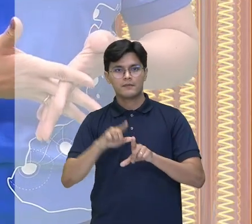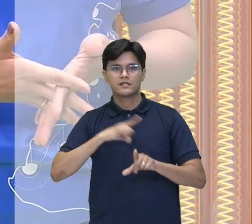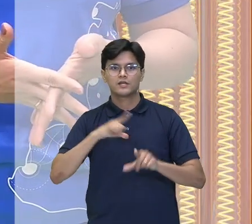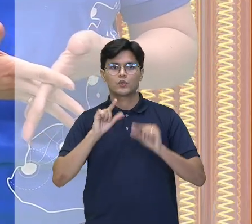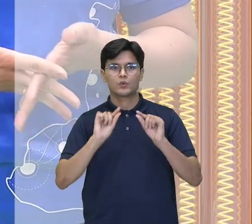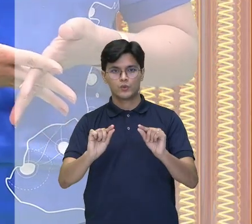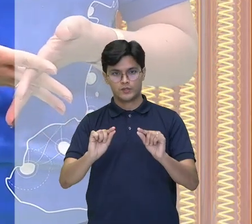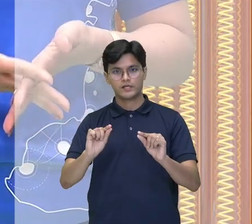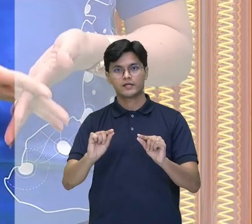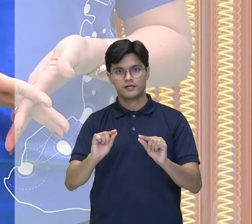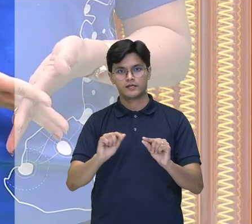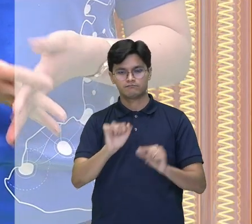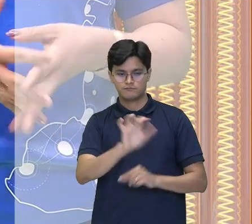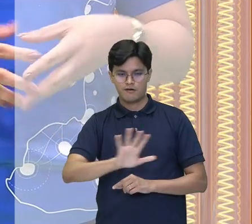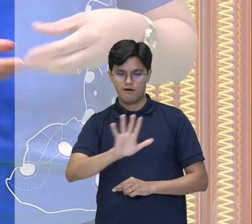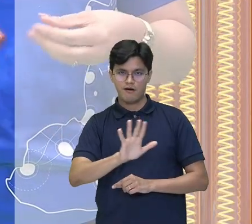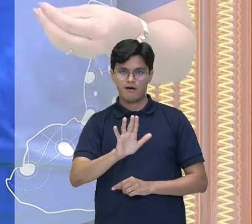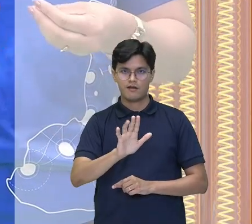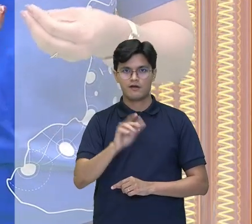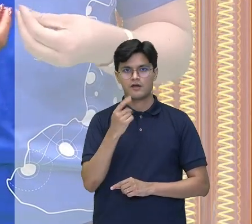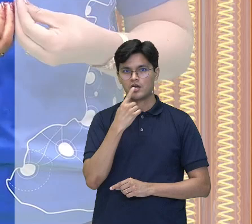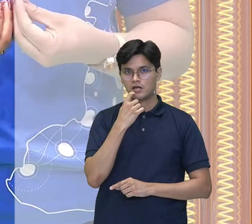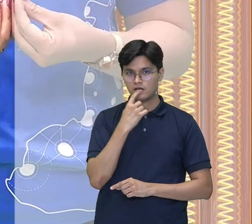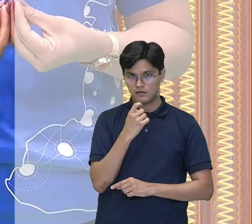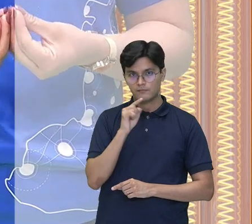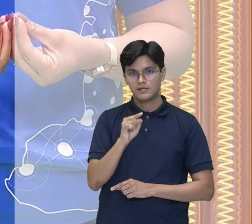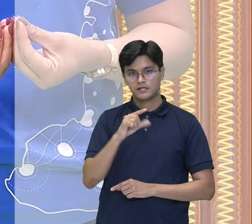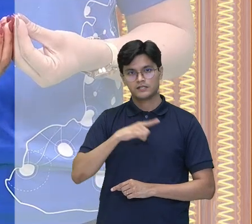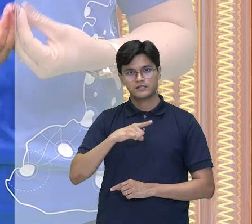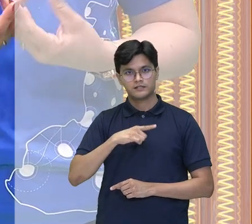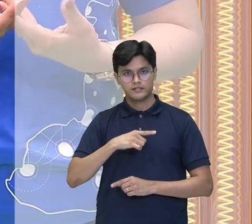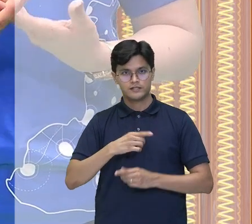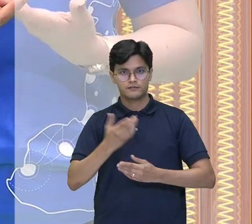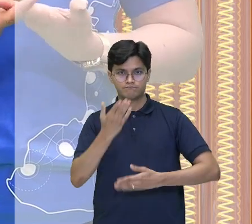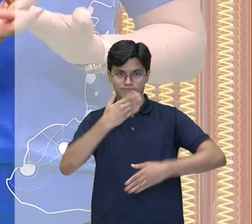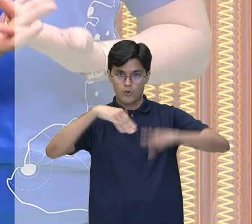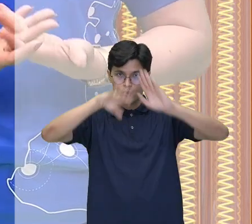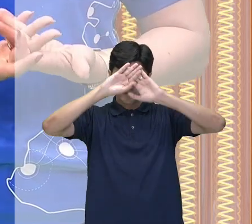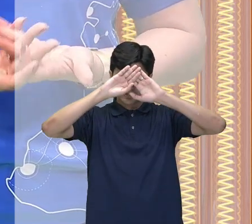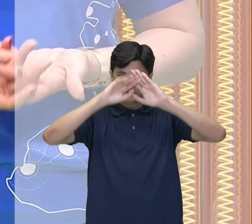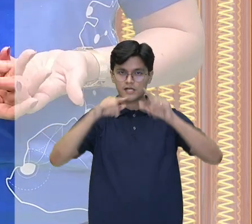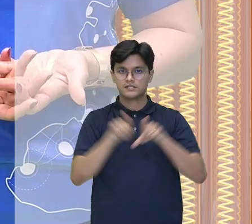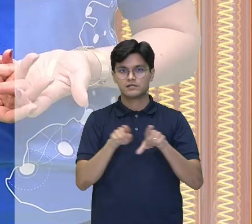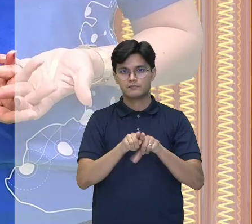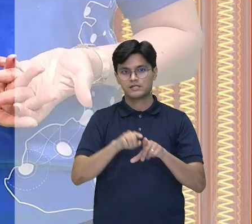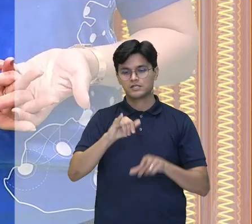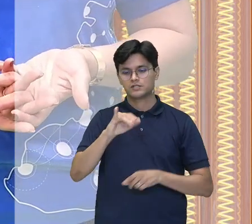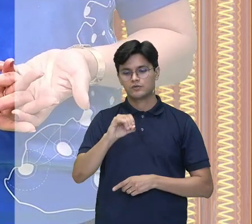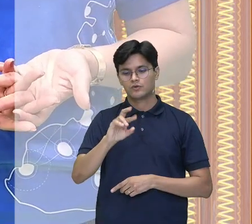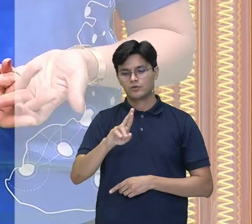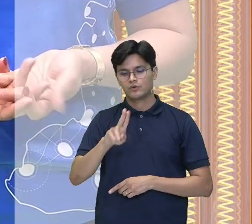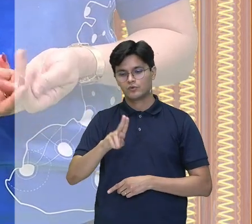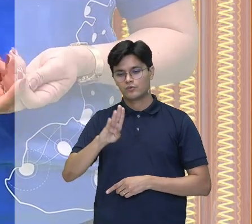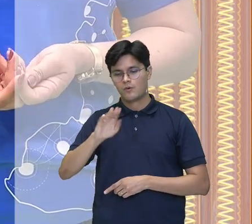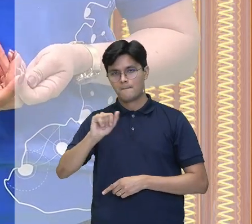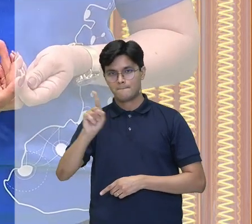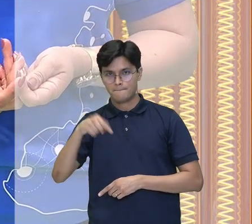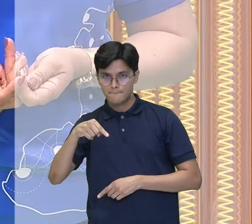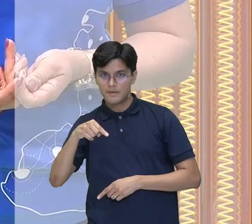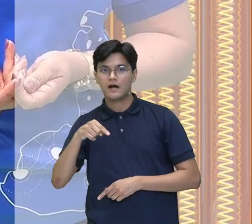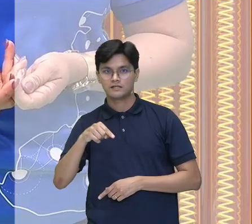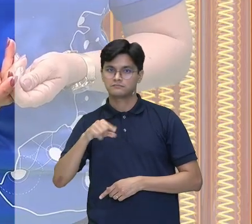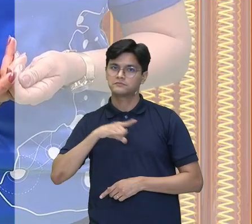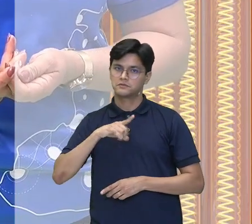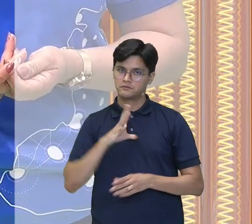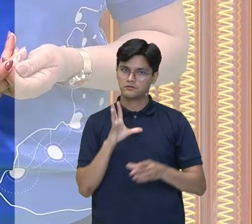com os orixás e Yorubá, que no caso faz parte da religião, da cultura religiosa africana. Também